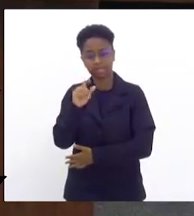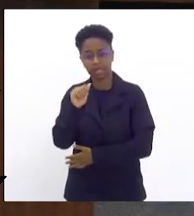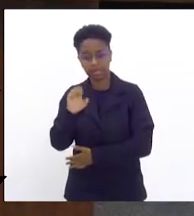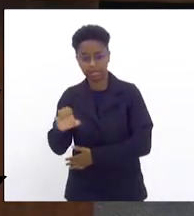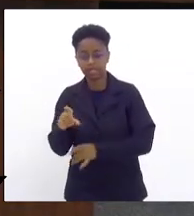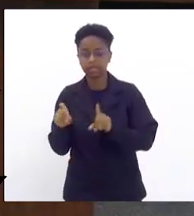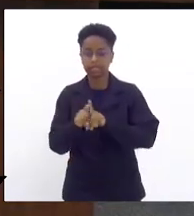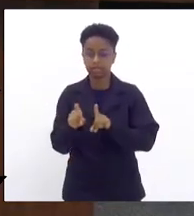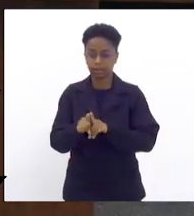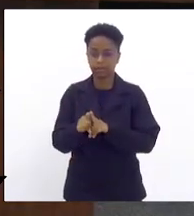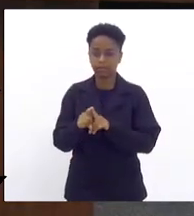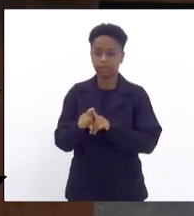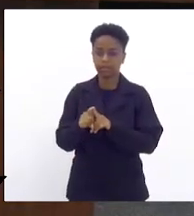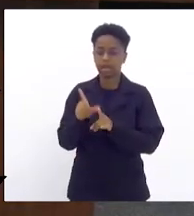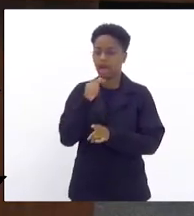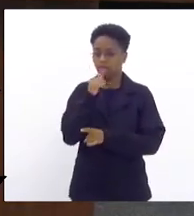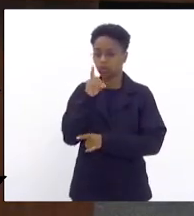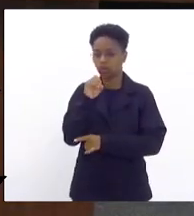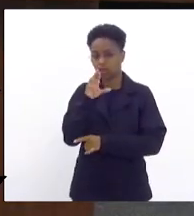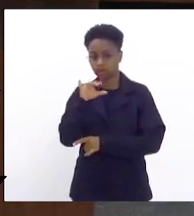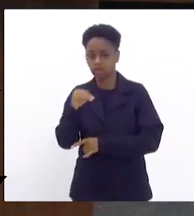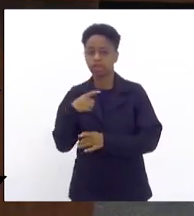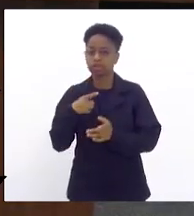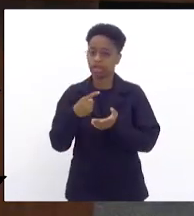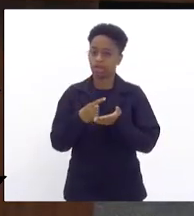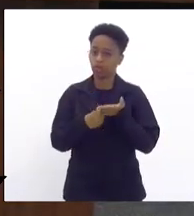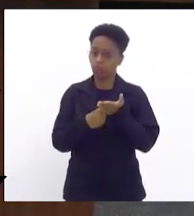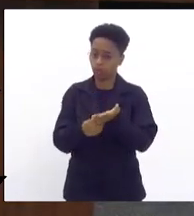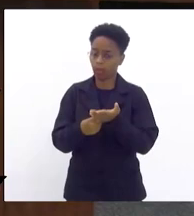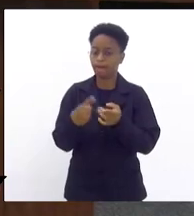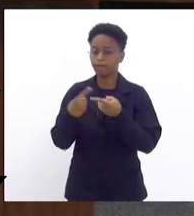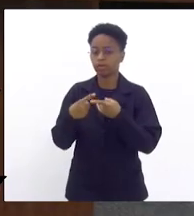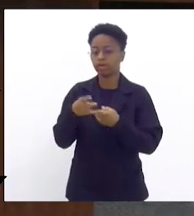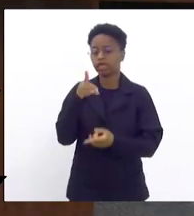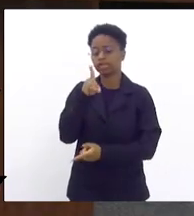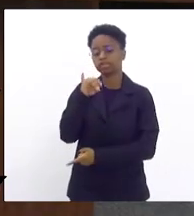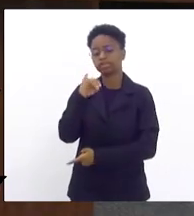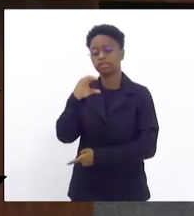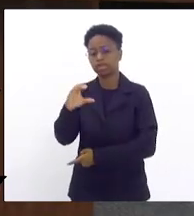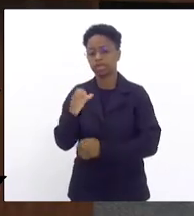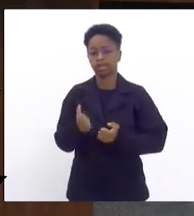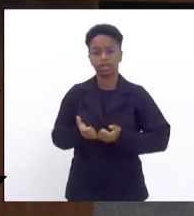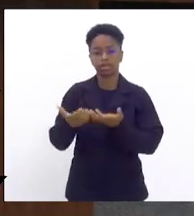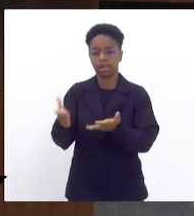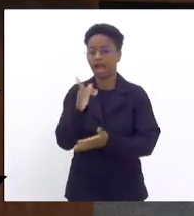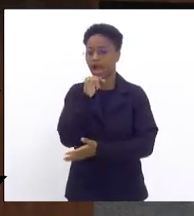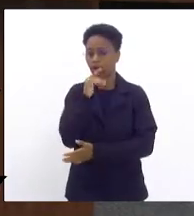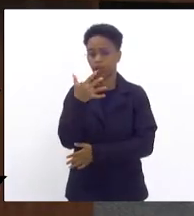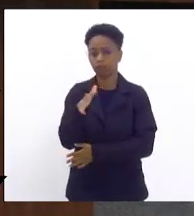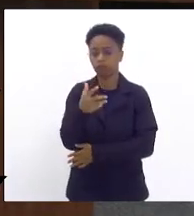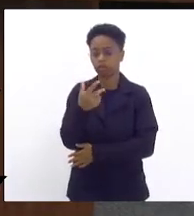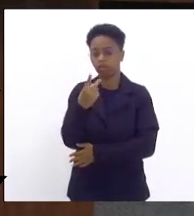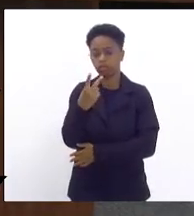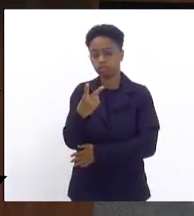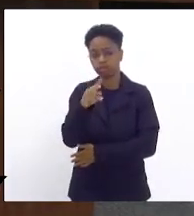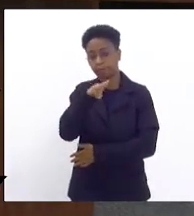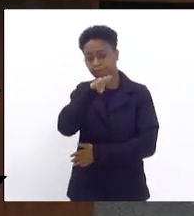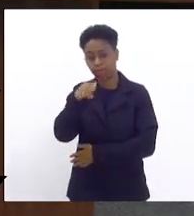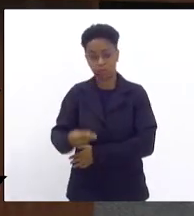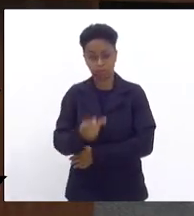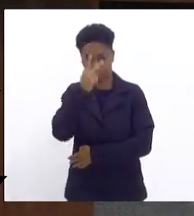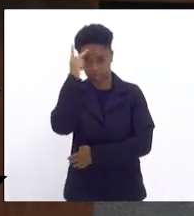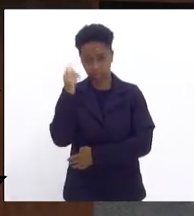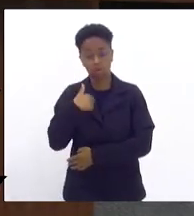com os agricultores ali da região, porque o dique abastece quase 2 milhões de pessoas, então não é pouca coisa. Então, eu acho que a gente